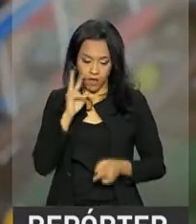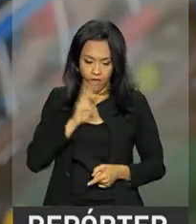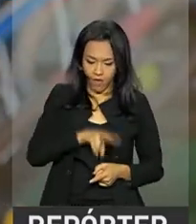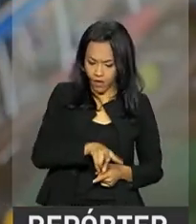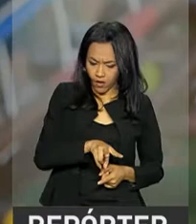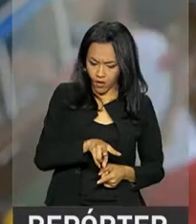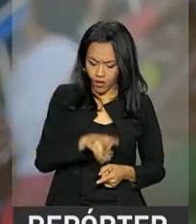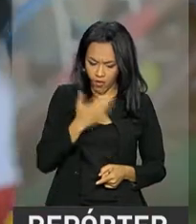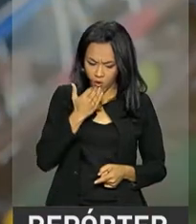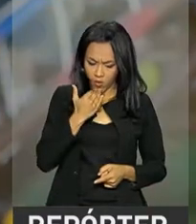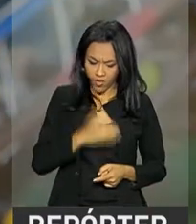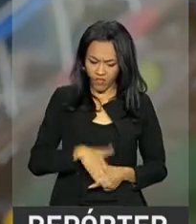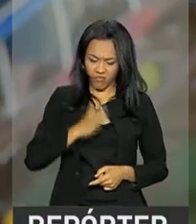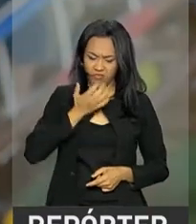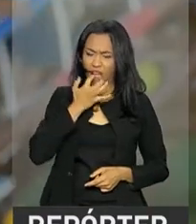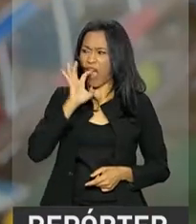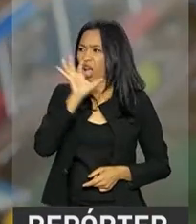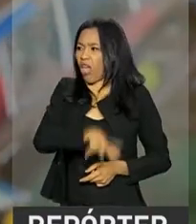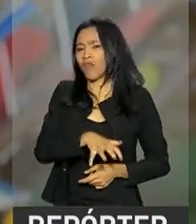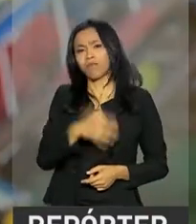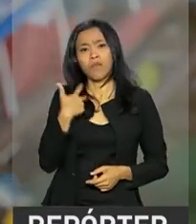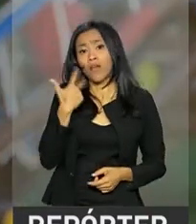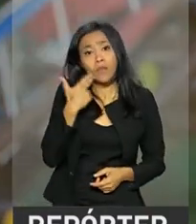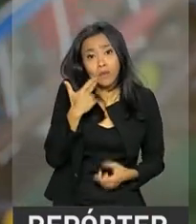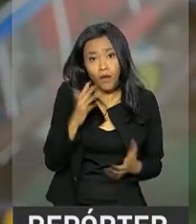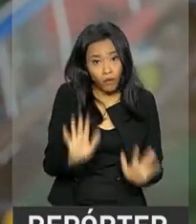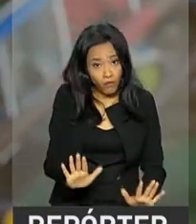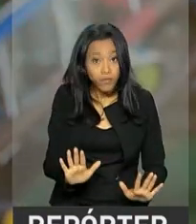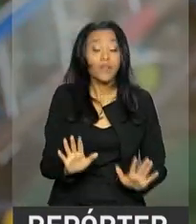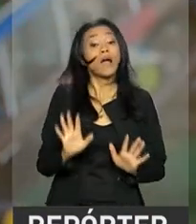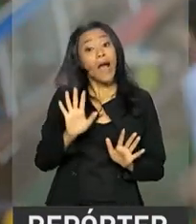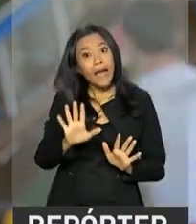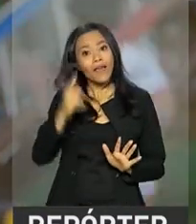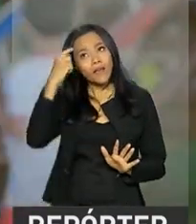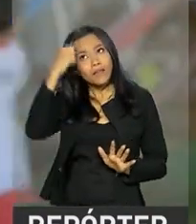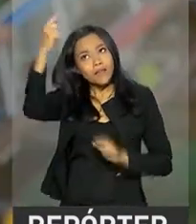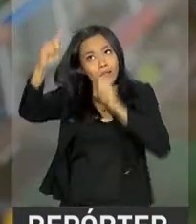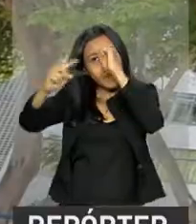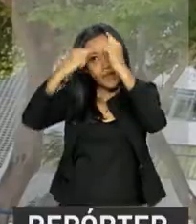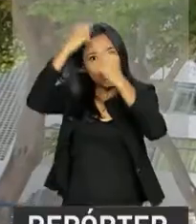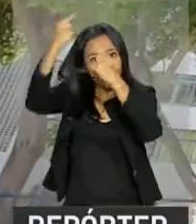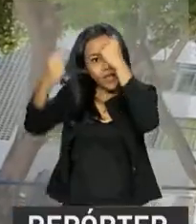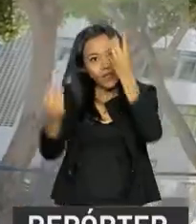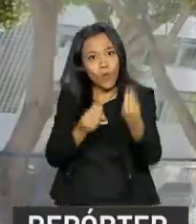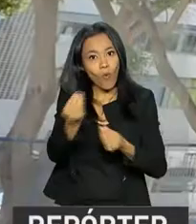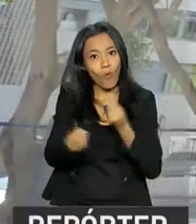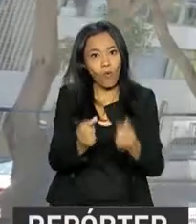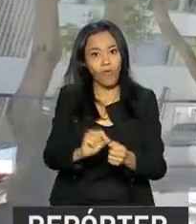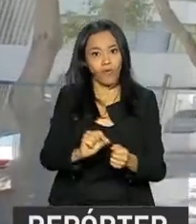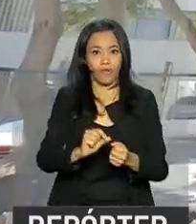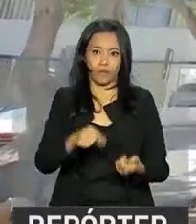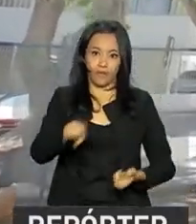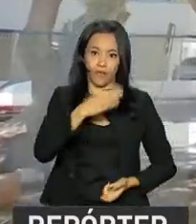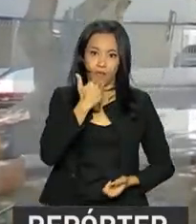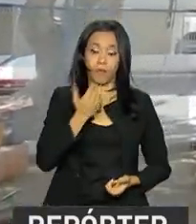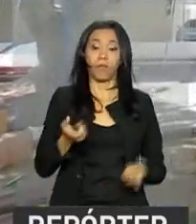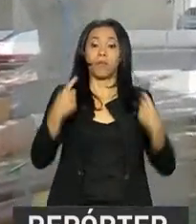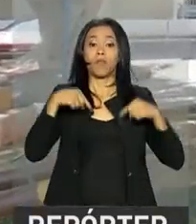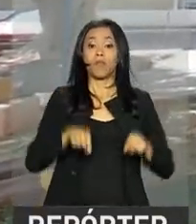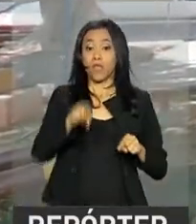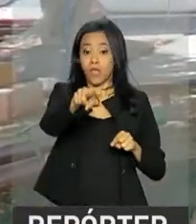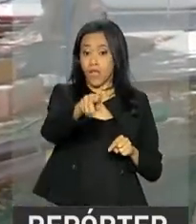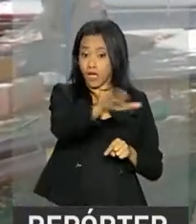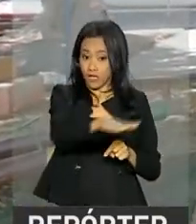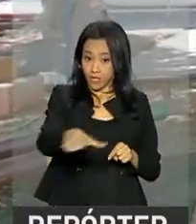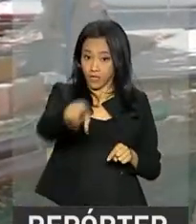para a comida muitas vezes e não vai gostar, isso é natural. E é aí que entra a nossa criatividade, né? Como no Jardim de Infância